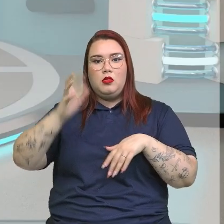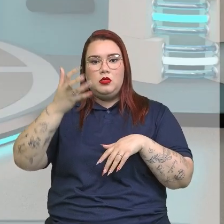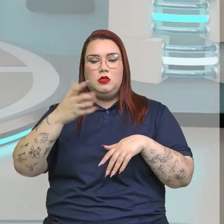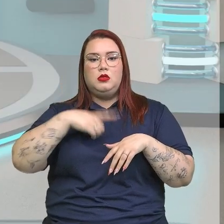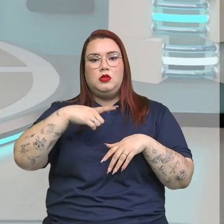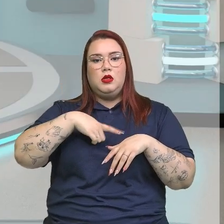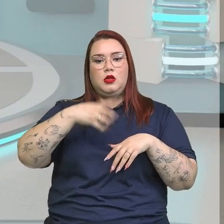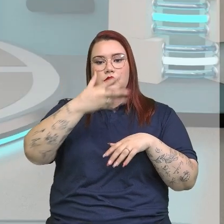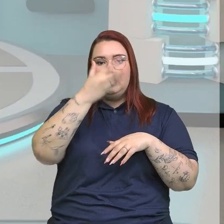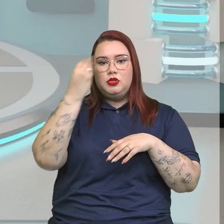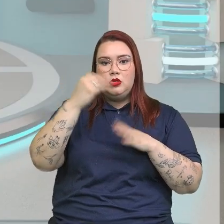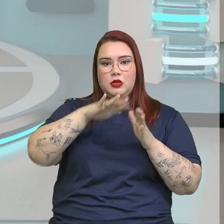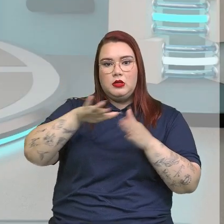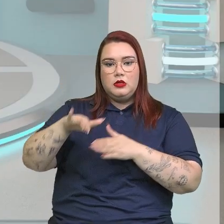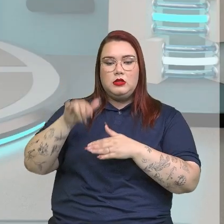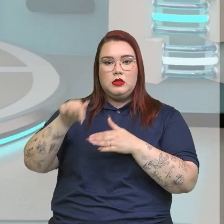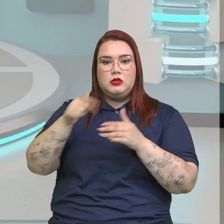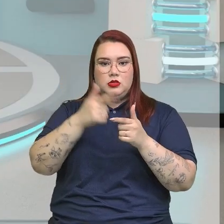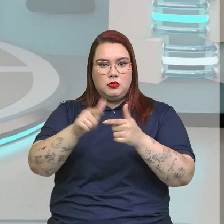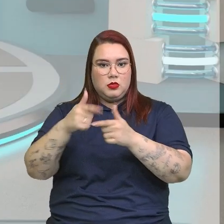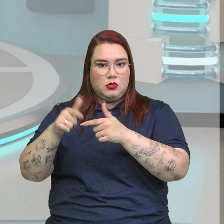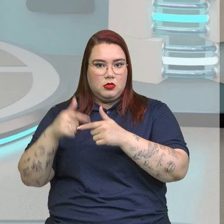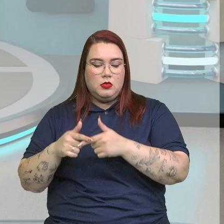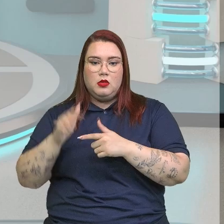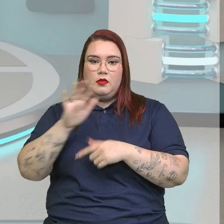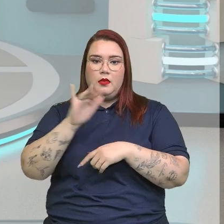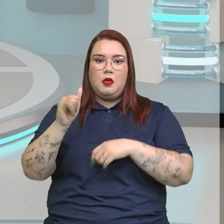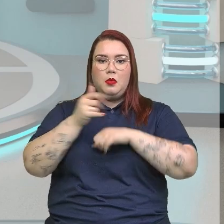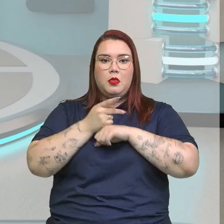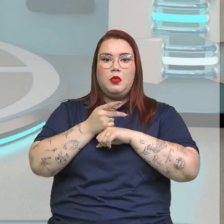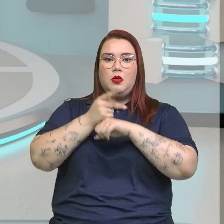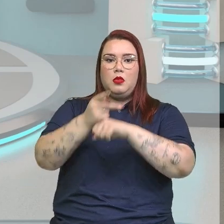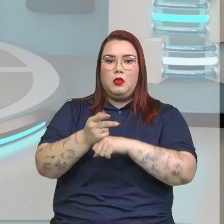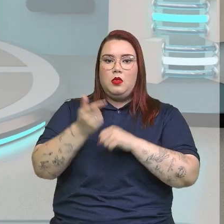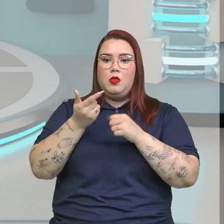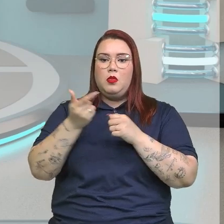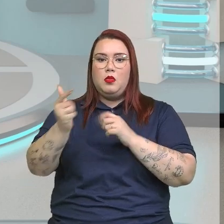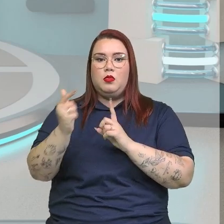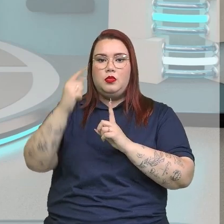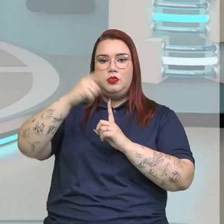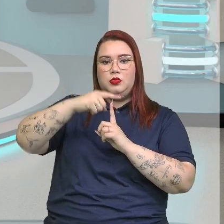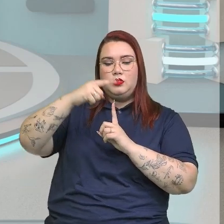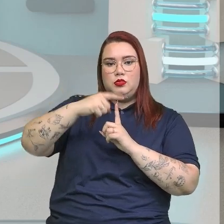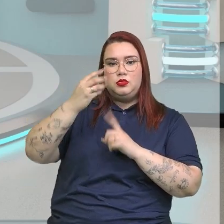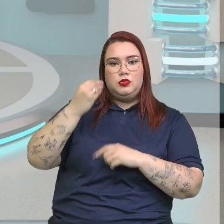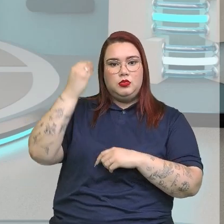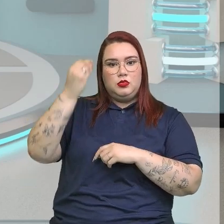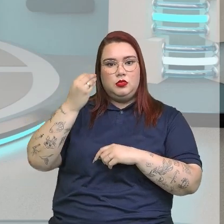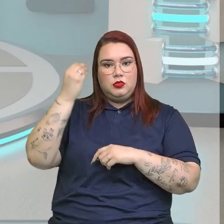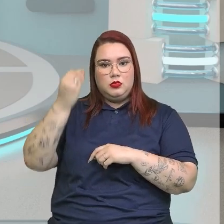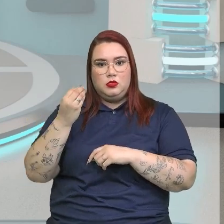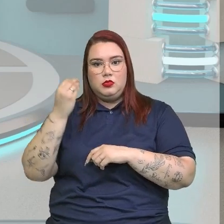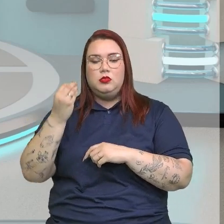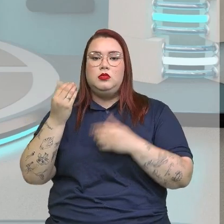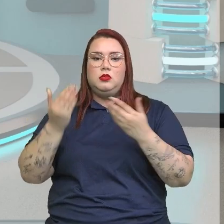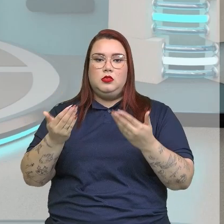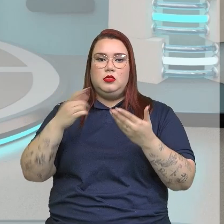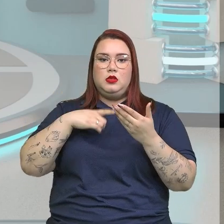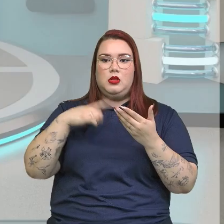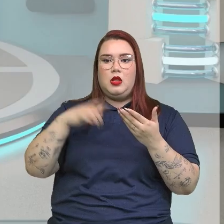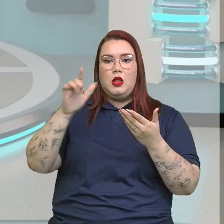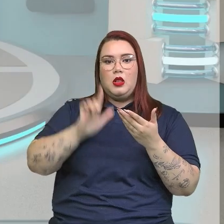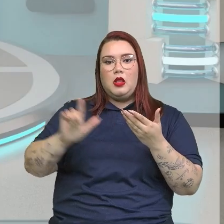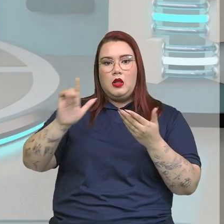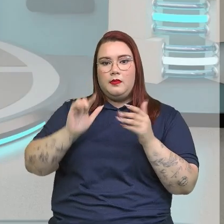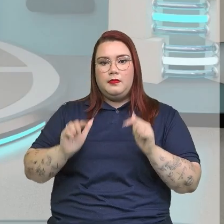dessa desigualdade, dessas realidades e vai se buscar outro tipo de experimentação, ou seja, de fazer literário, mas com